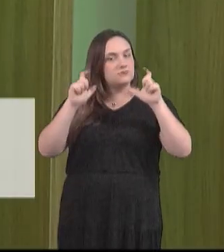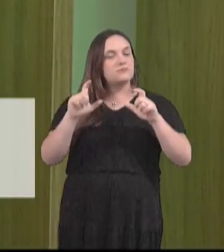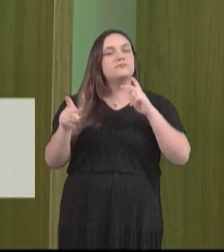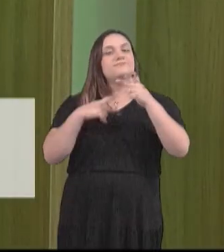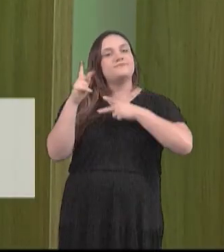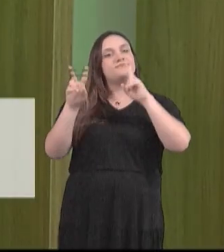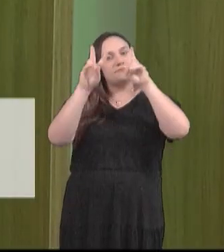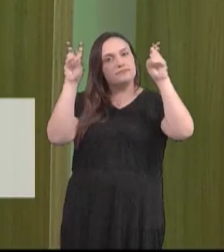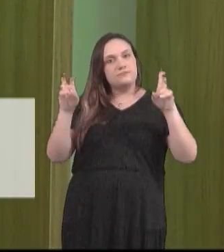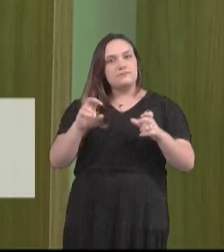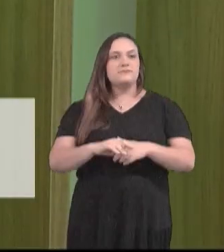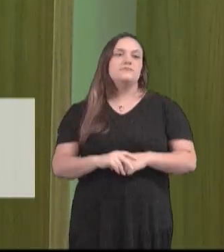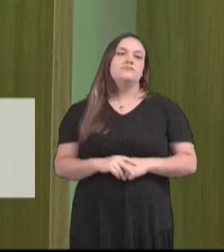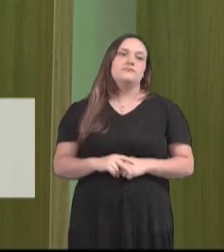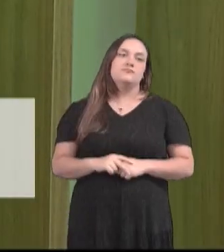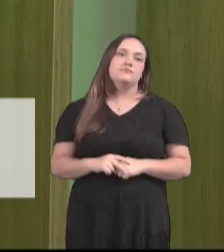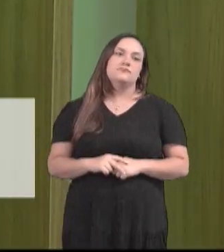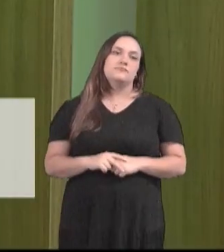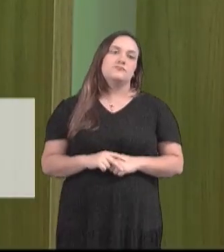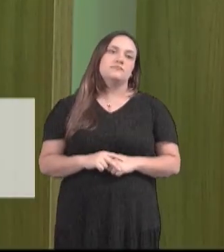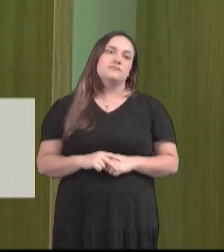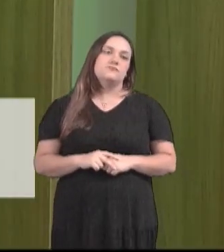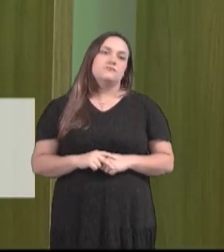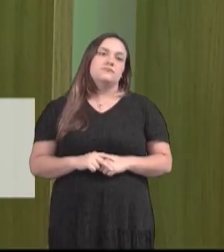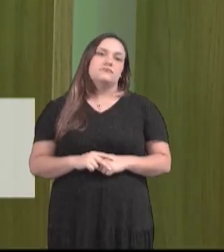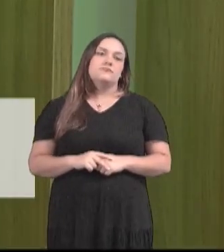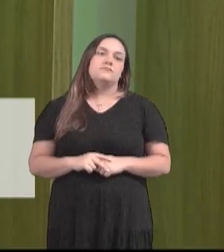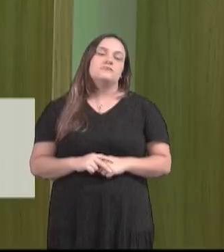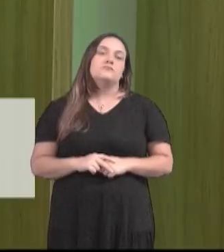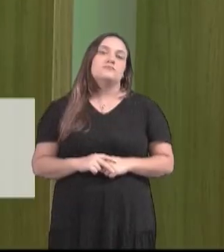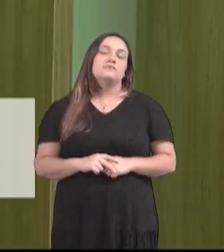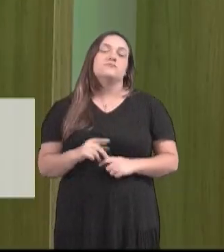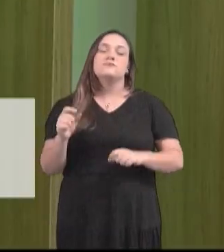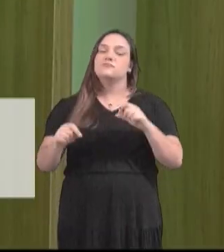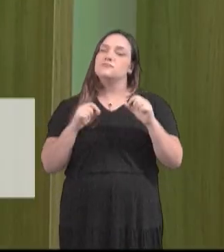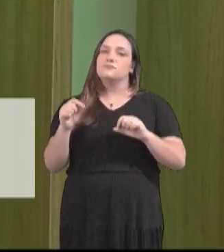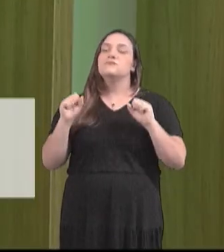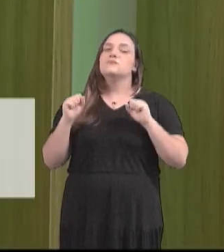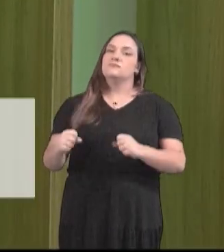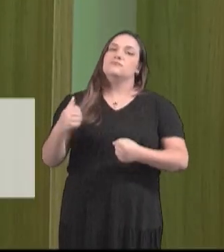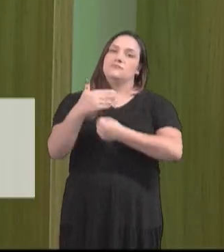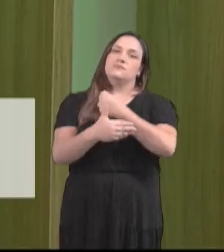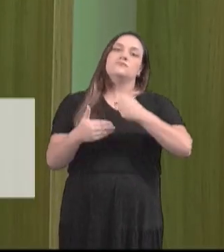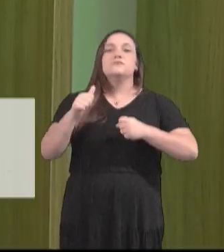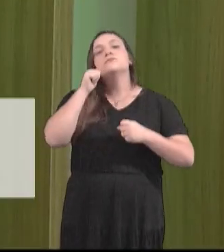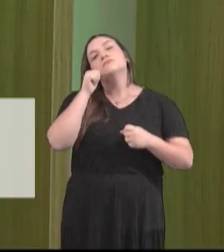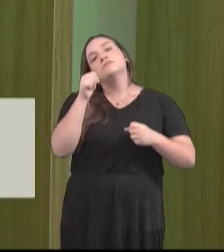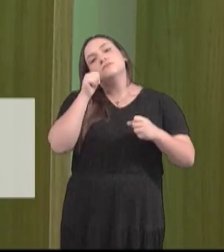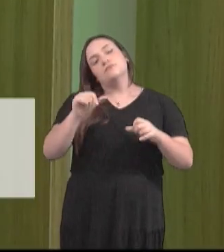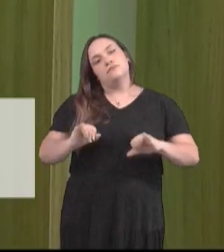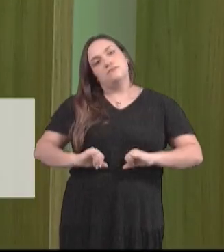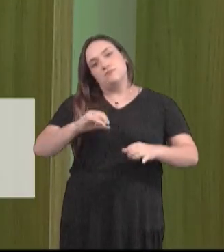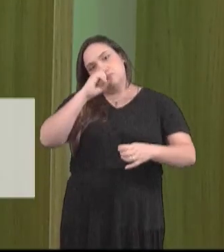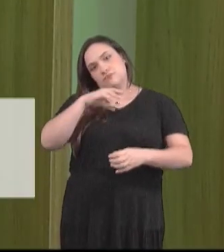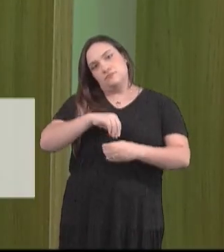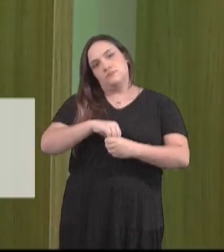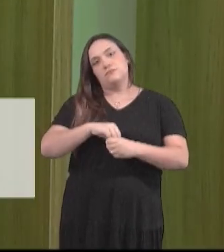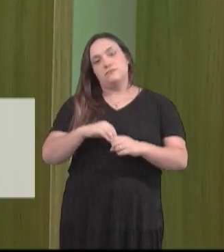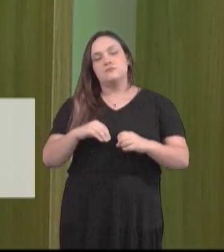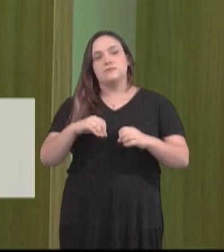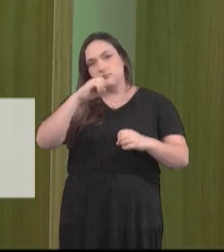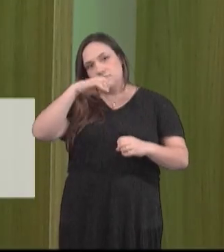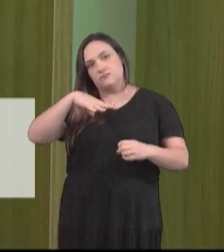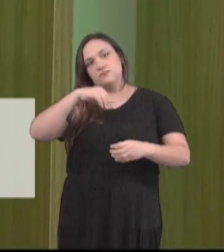falando nesse assunto e qual é o leque, qual é o guarda-chuva que protege essas mulheres vítimas de violência.